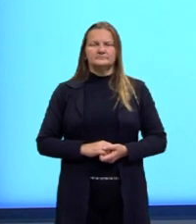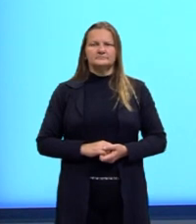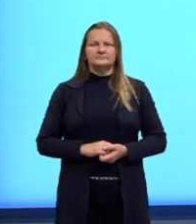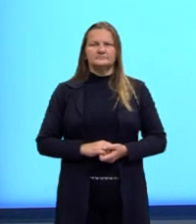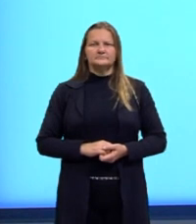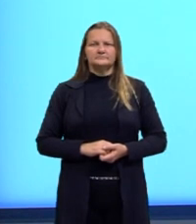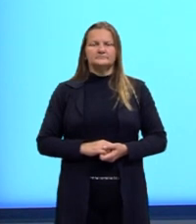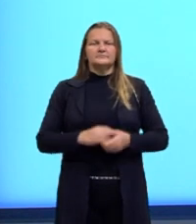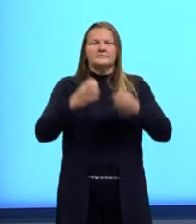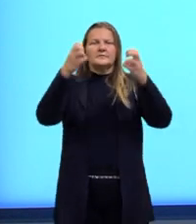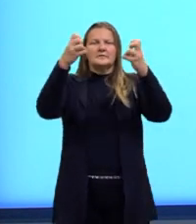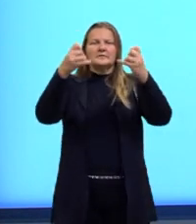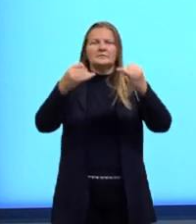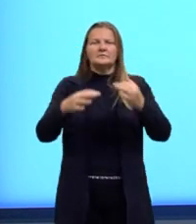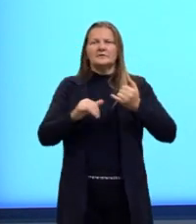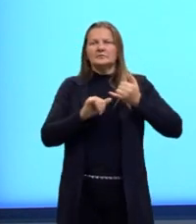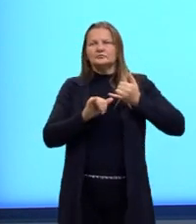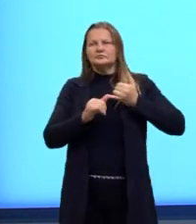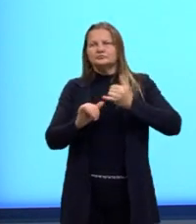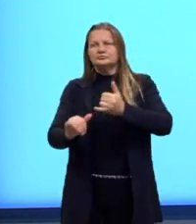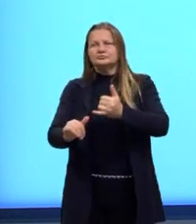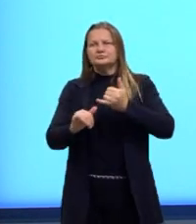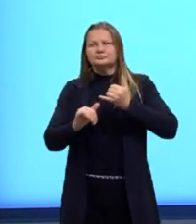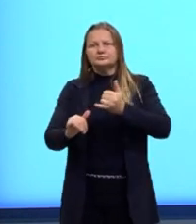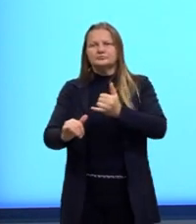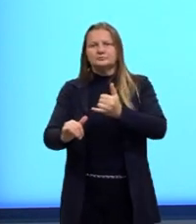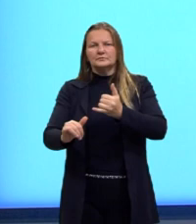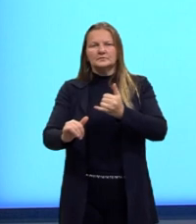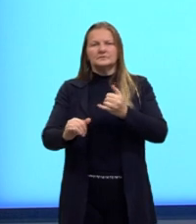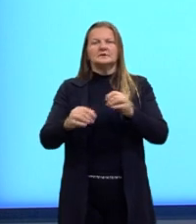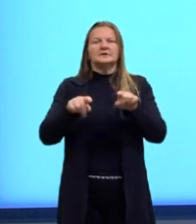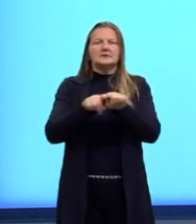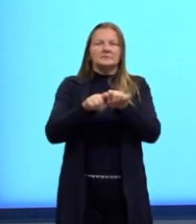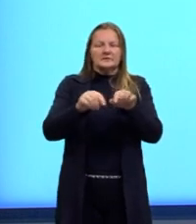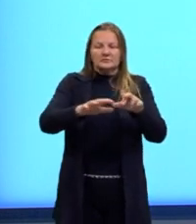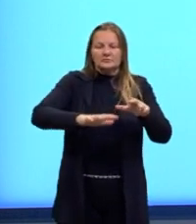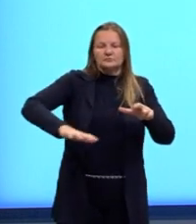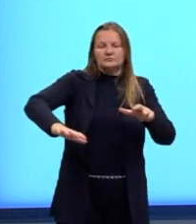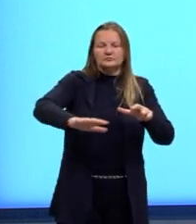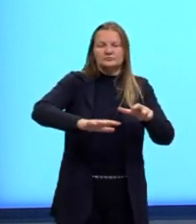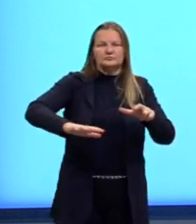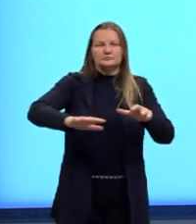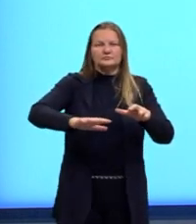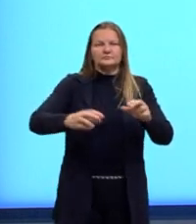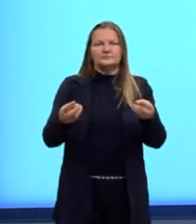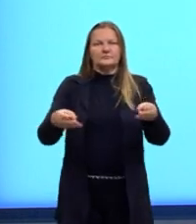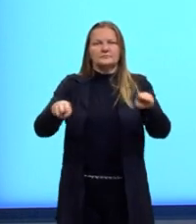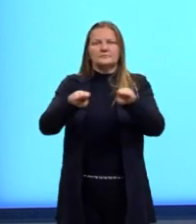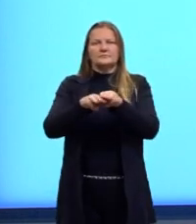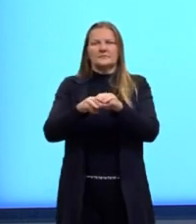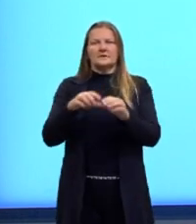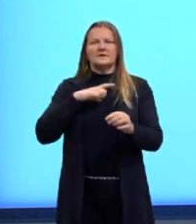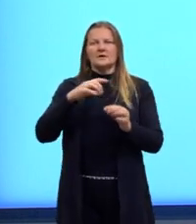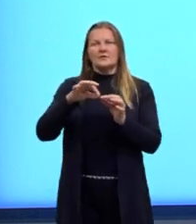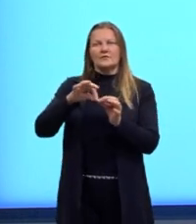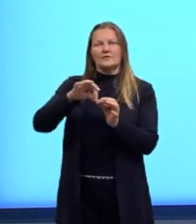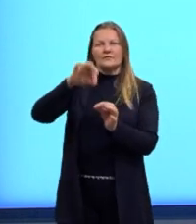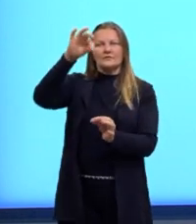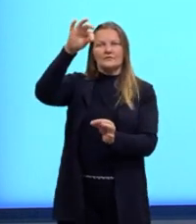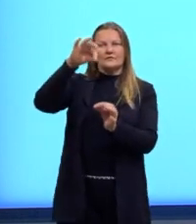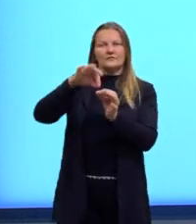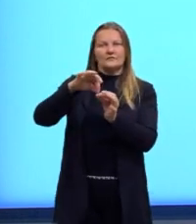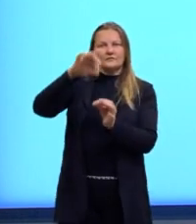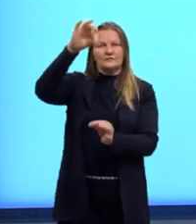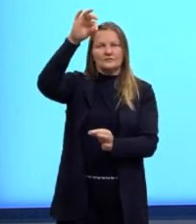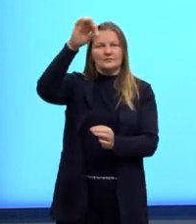Bom, então, correntes elétricas e campos magnéticos. Então, se eu tenho um fio, tá? E aí eu vou passar uma corrente nesse